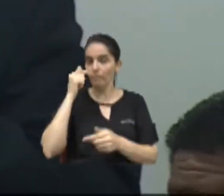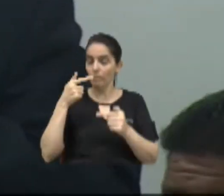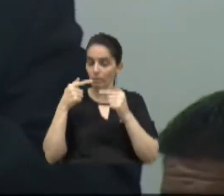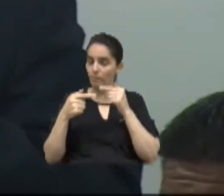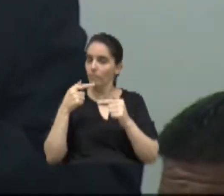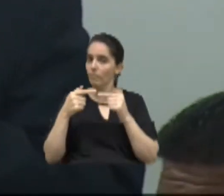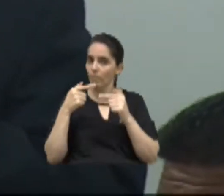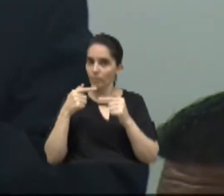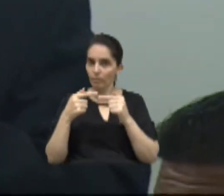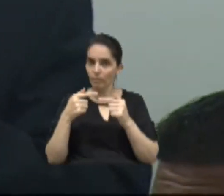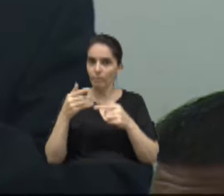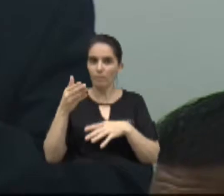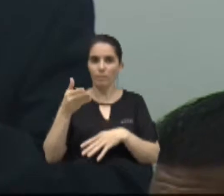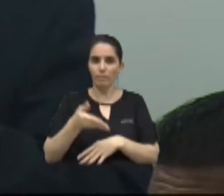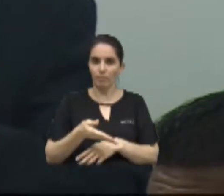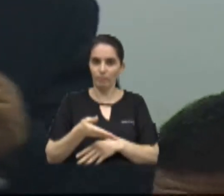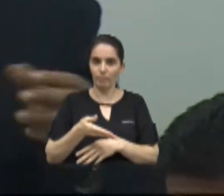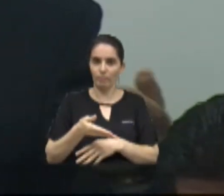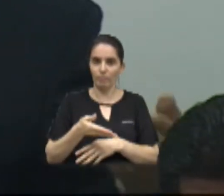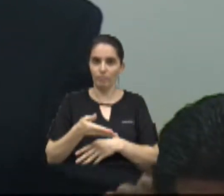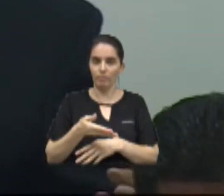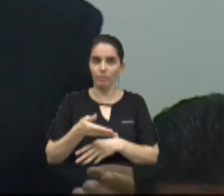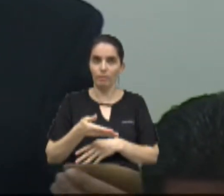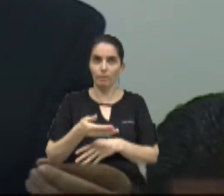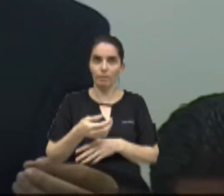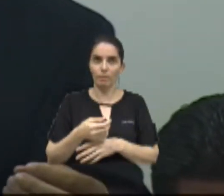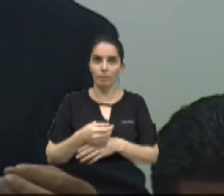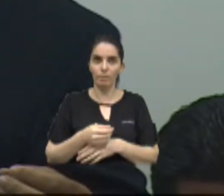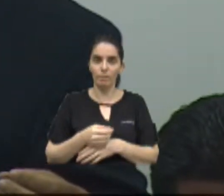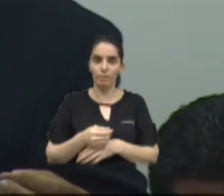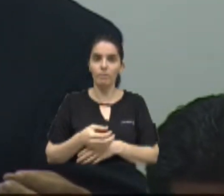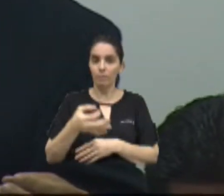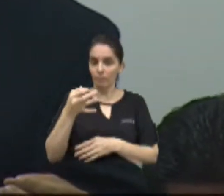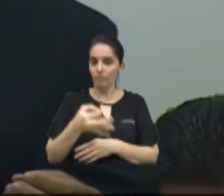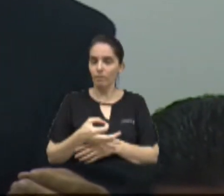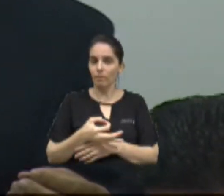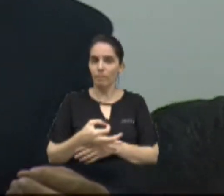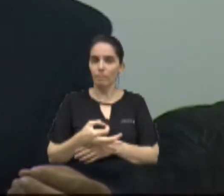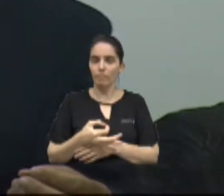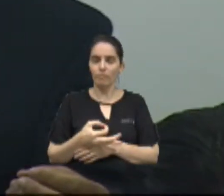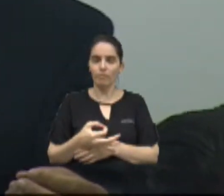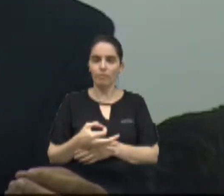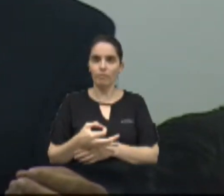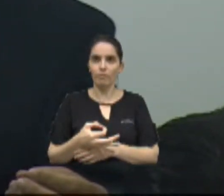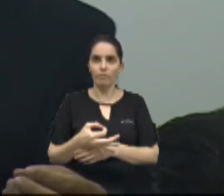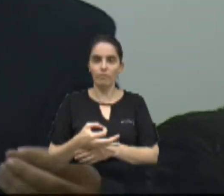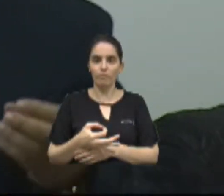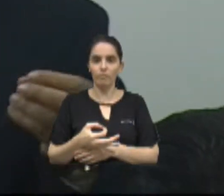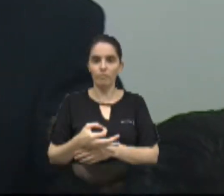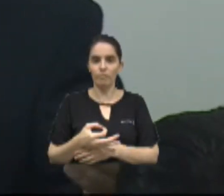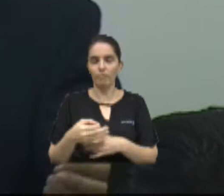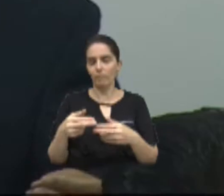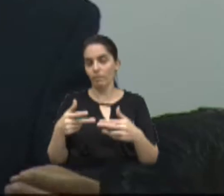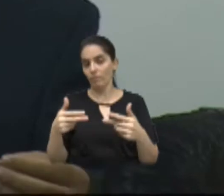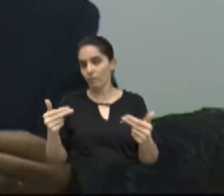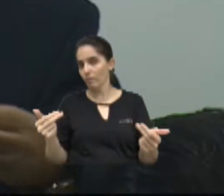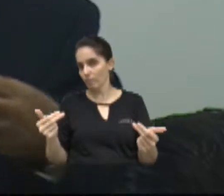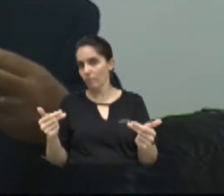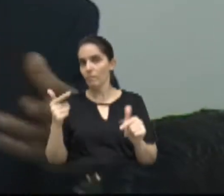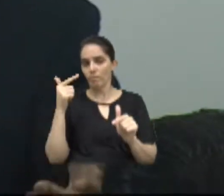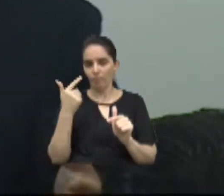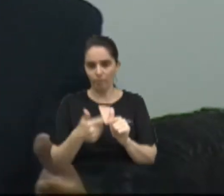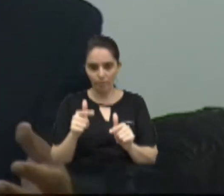discutir. Agora, eu queria dizer que é lógico que existe diversas